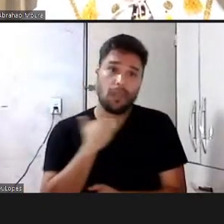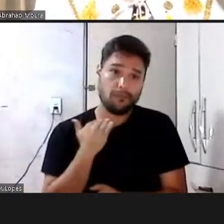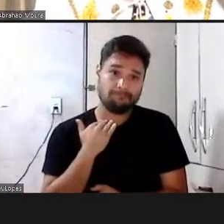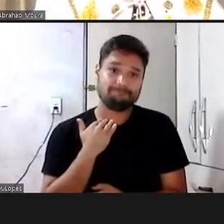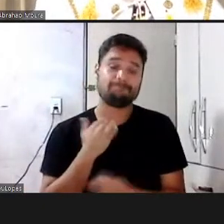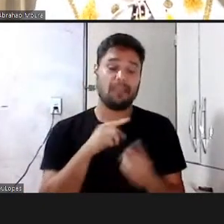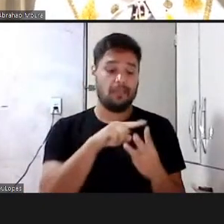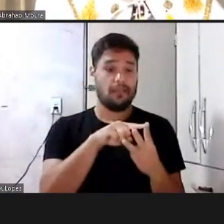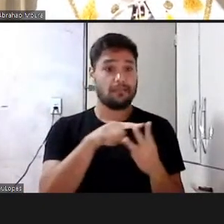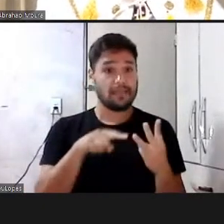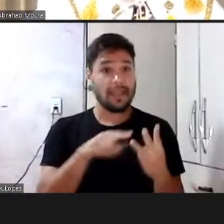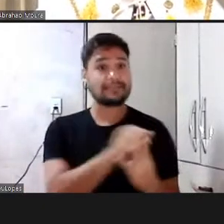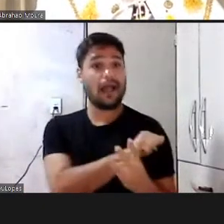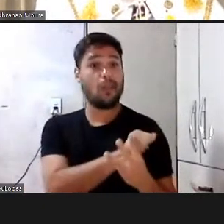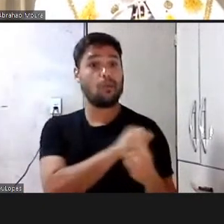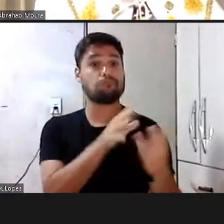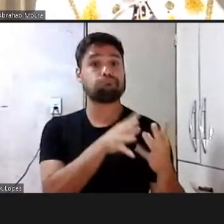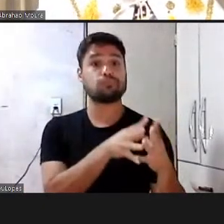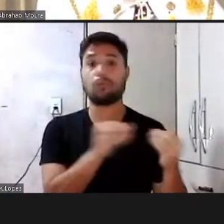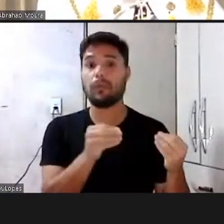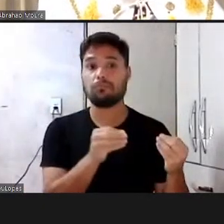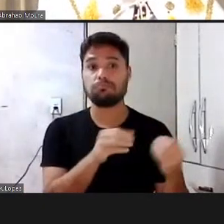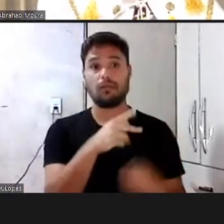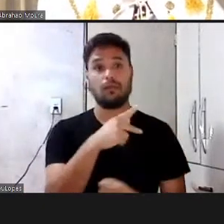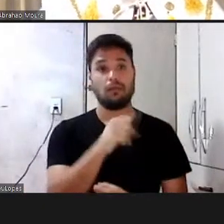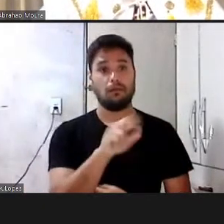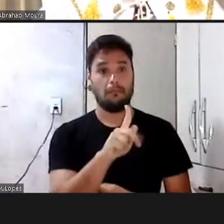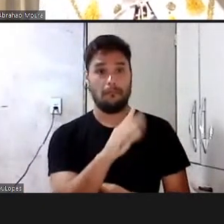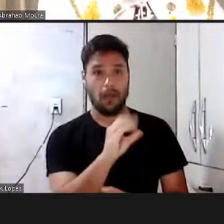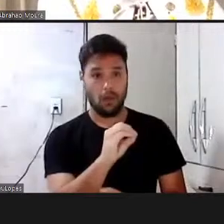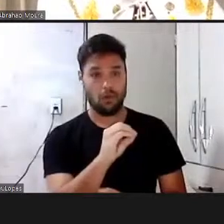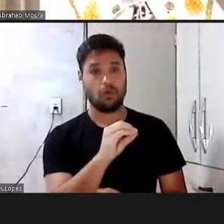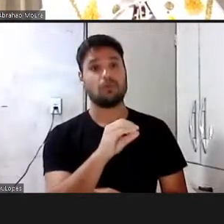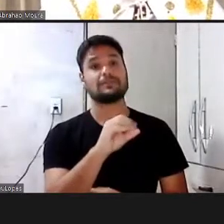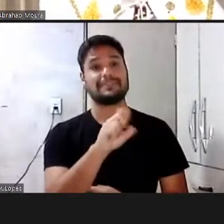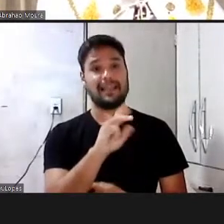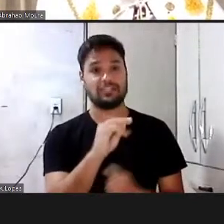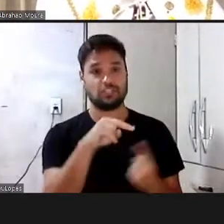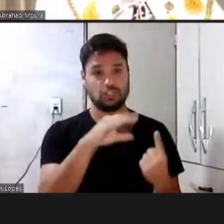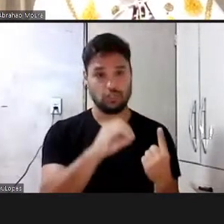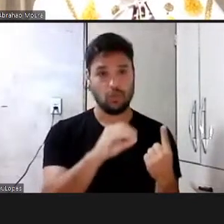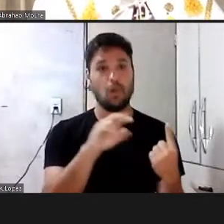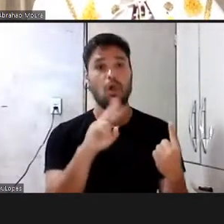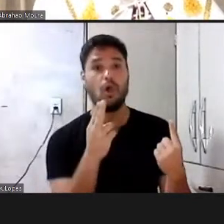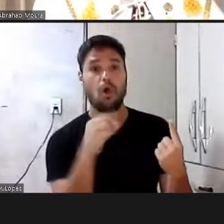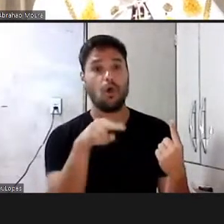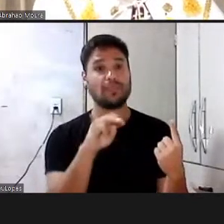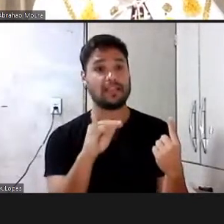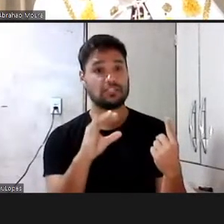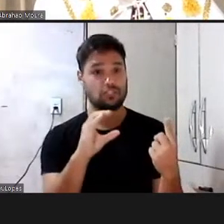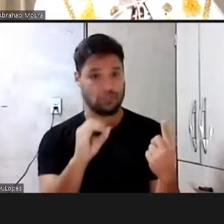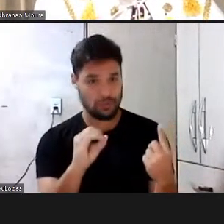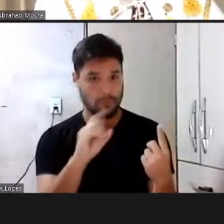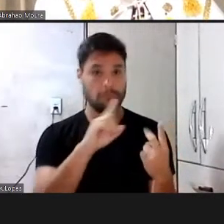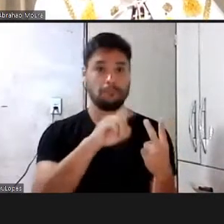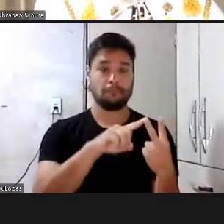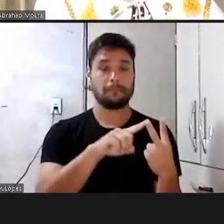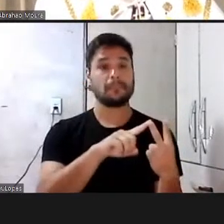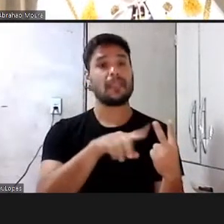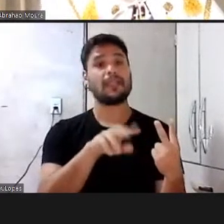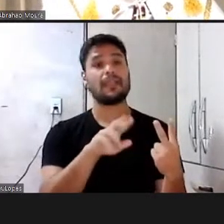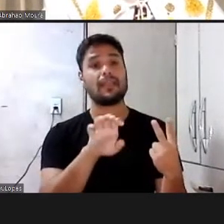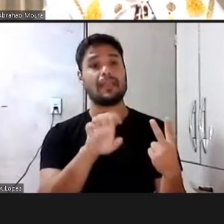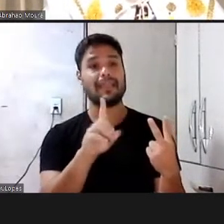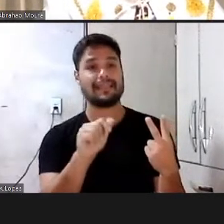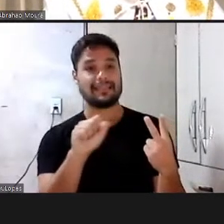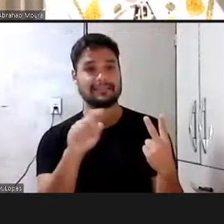estudantes desaparecidos: Paulo de Tarso Celestino da Silva, Onestino Monteiro Guimarães e Eda Santos